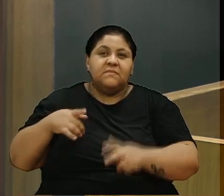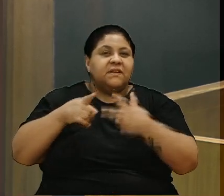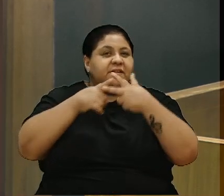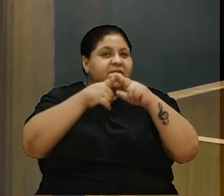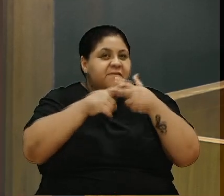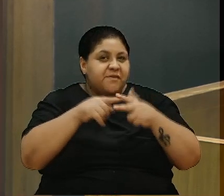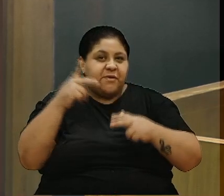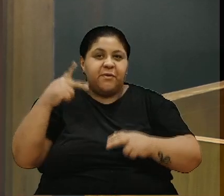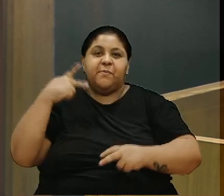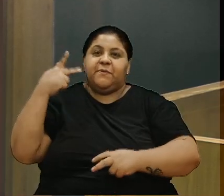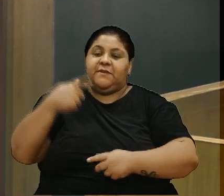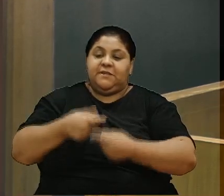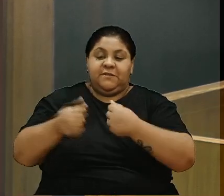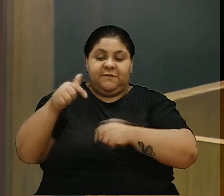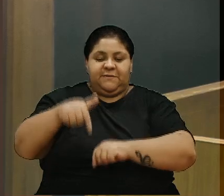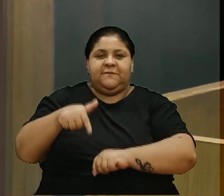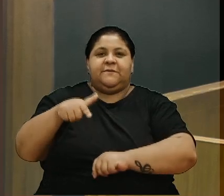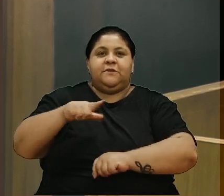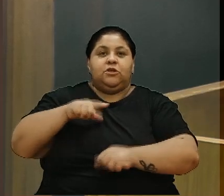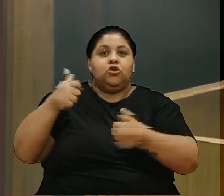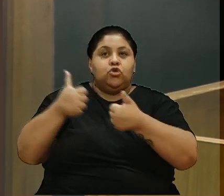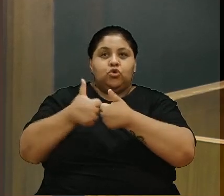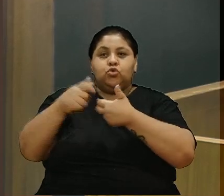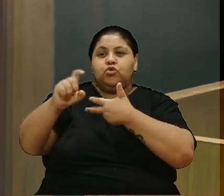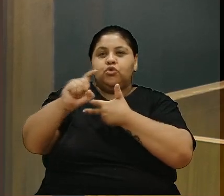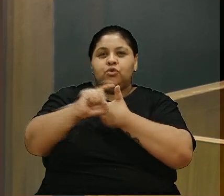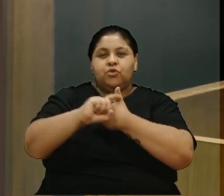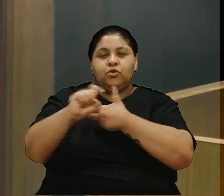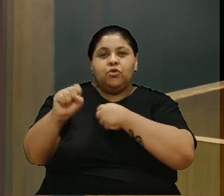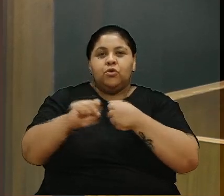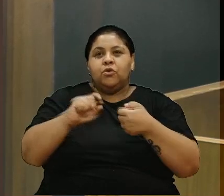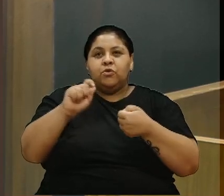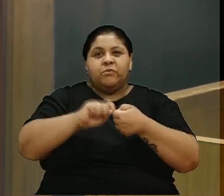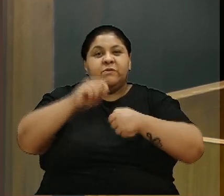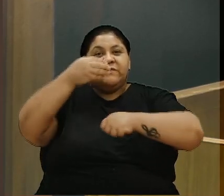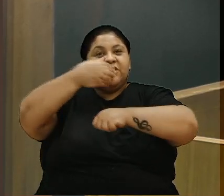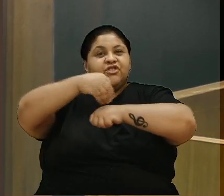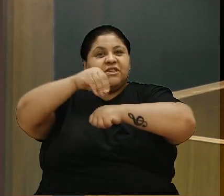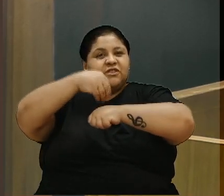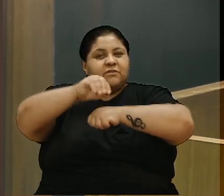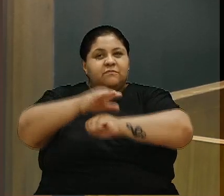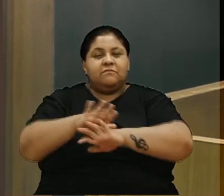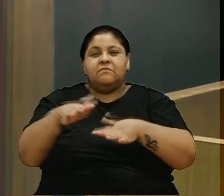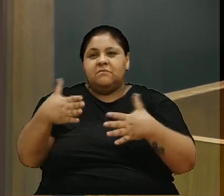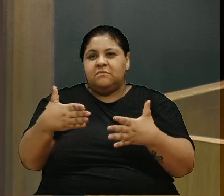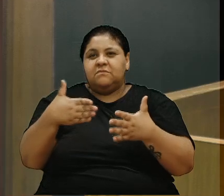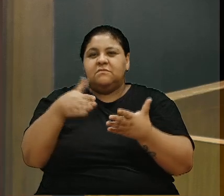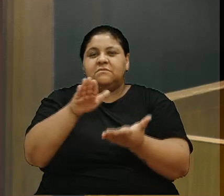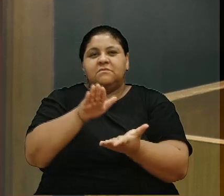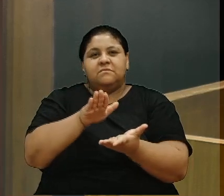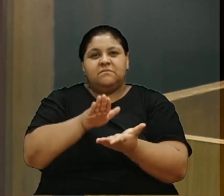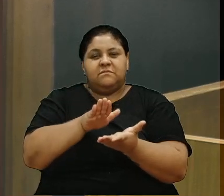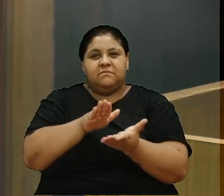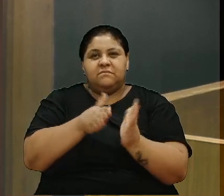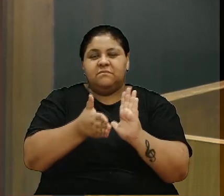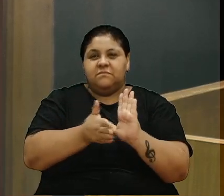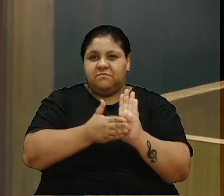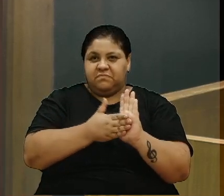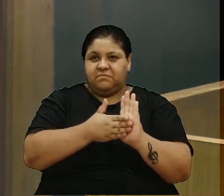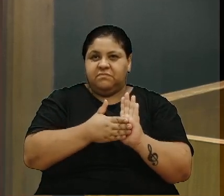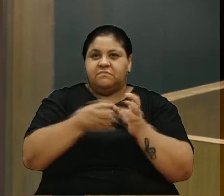que nós, vereadores, temos perante o Executivo. Nós podemos fazer indicações. Então, eu propus para a Secretaria de